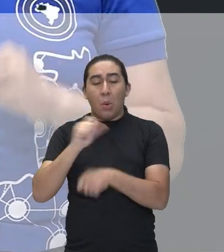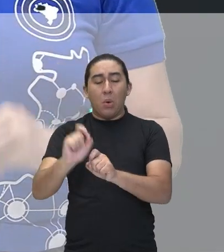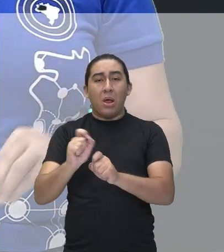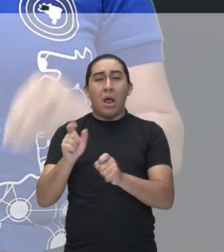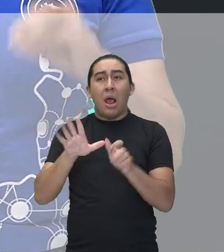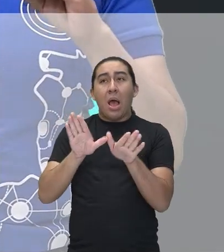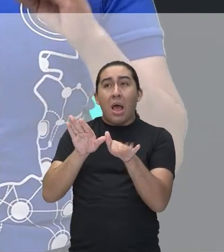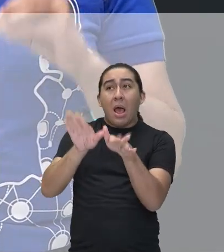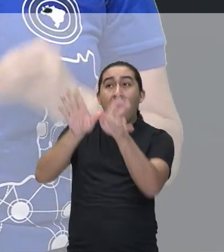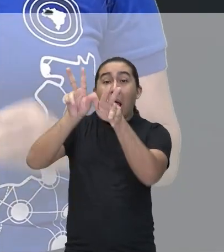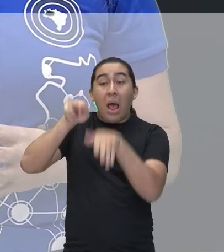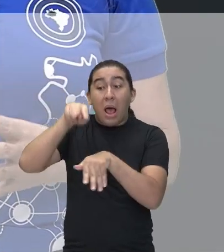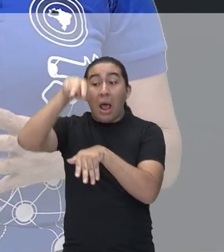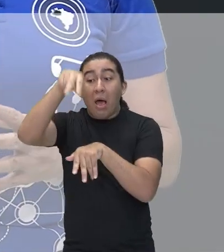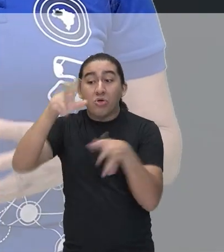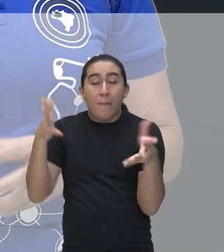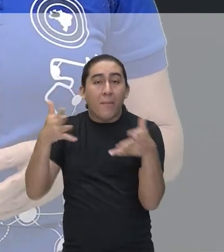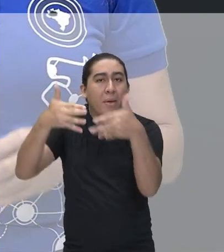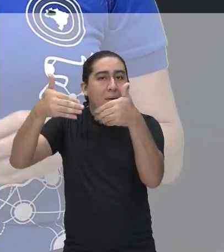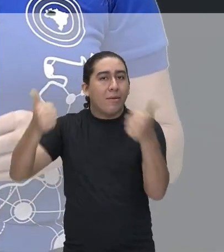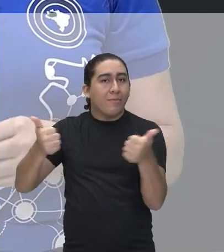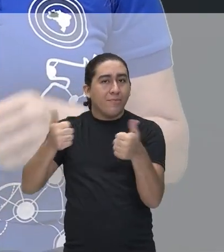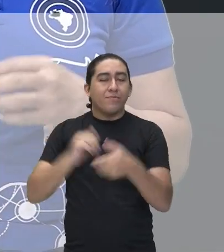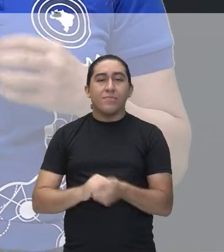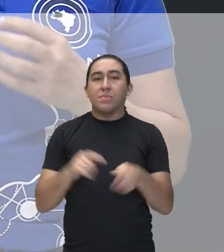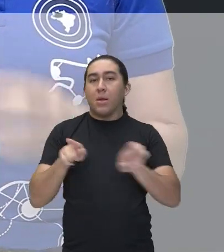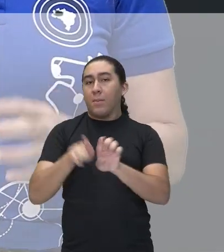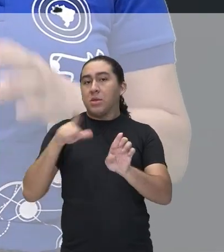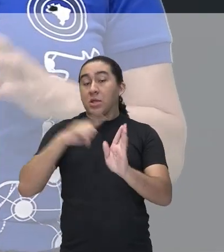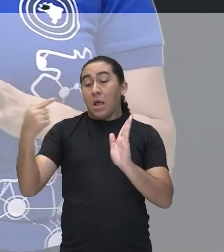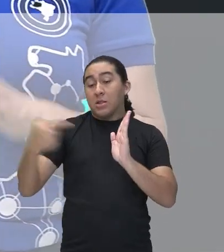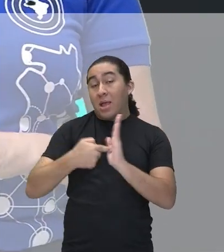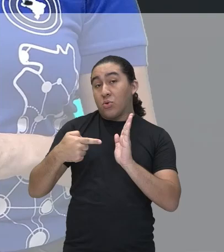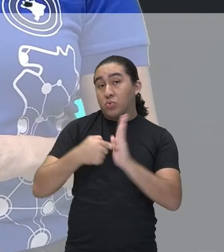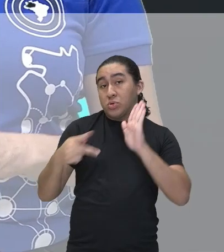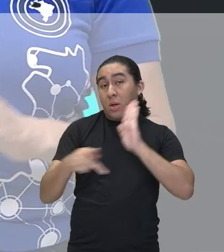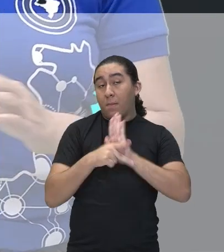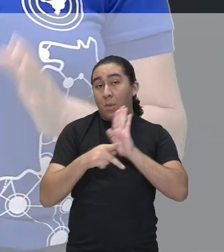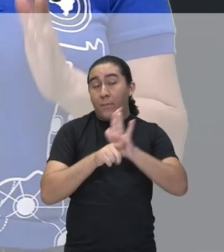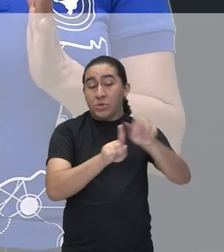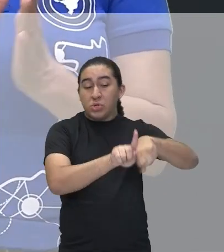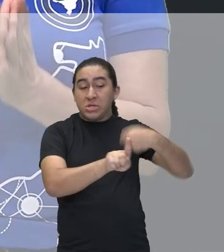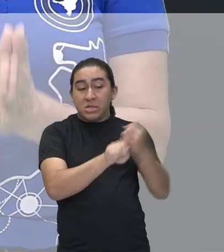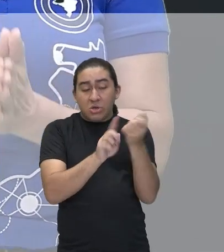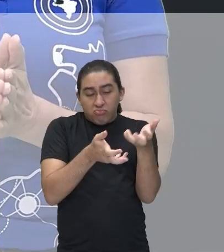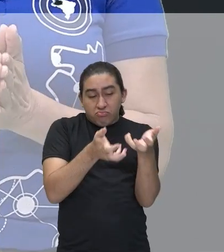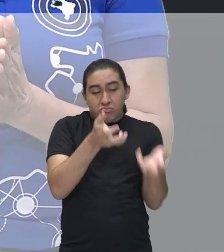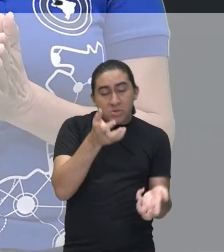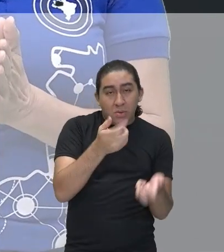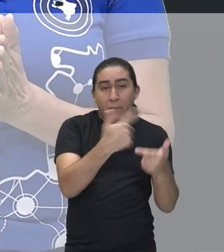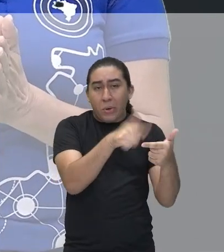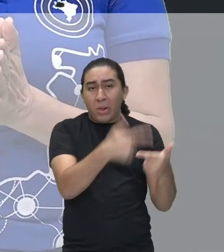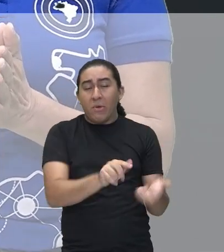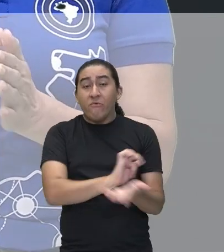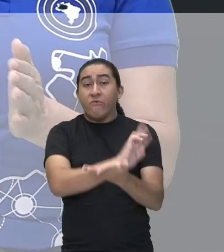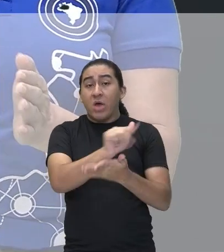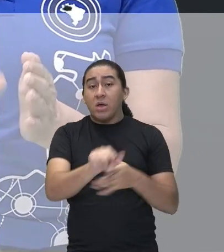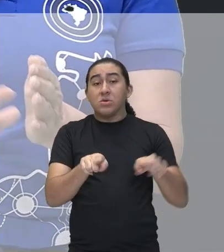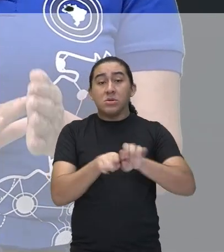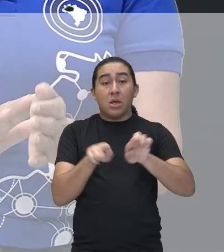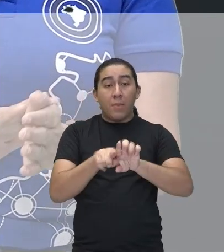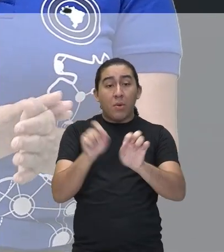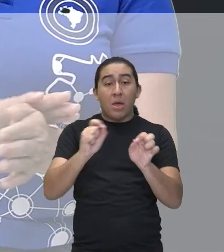pela denúncia das desigualdades sociais e pela defesa da liberdade. Já na terceira